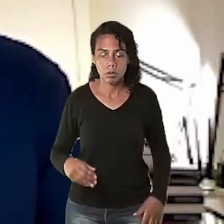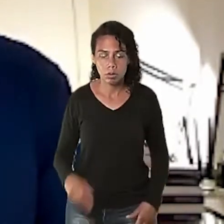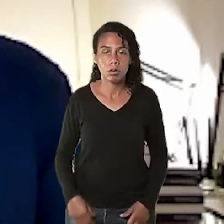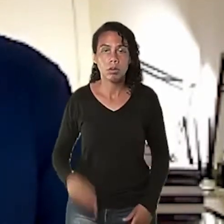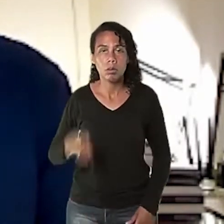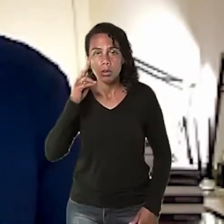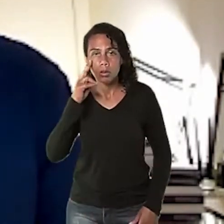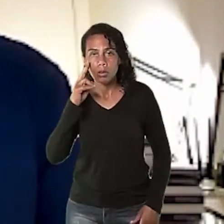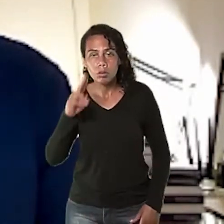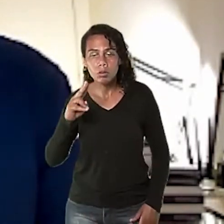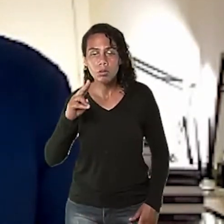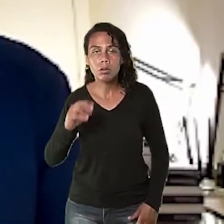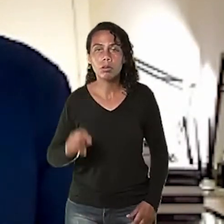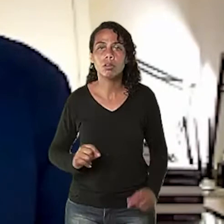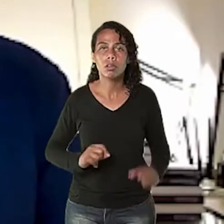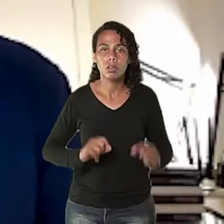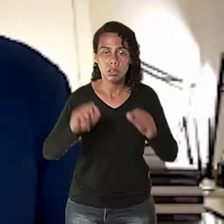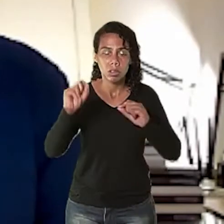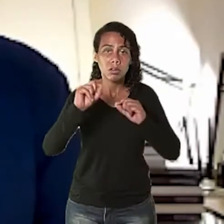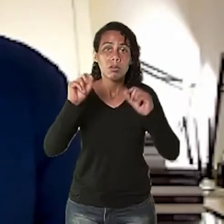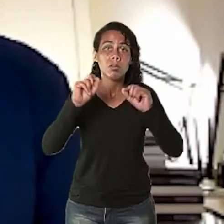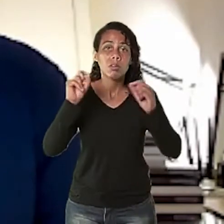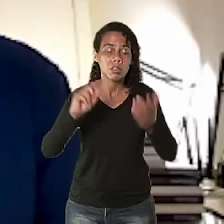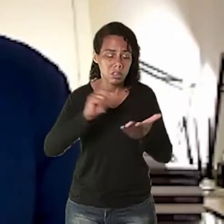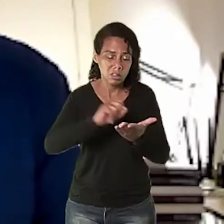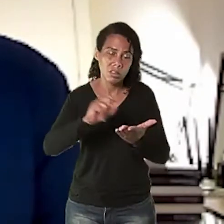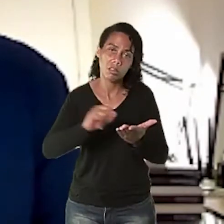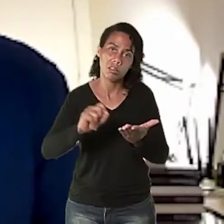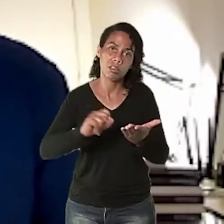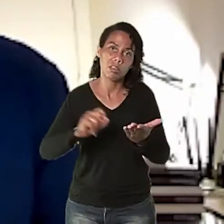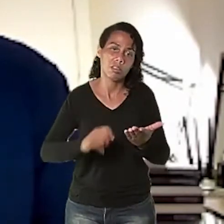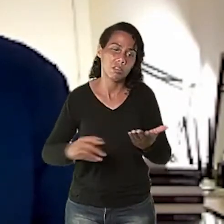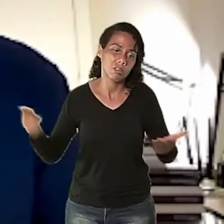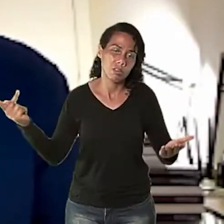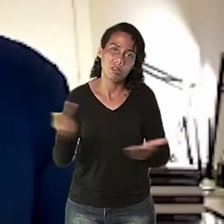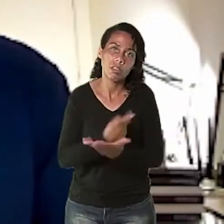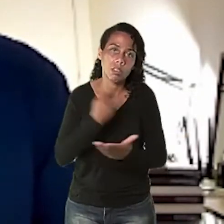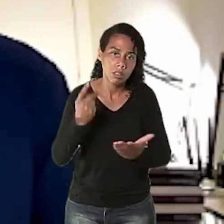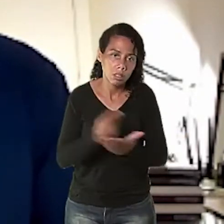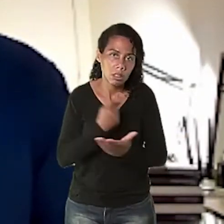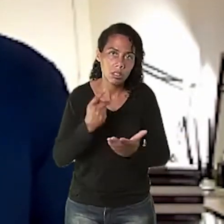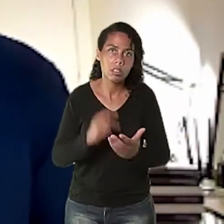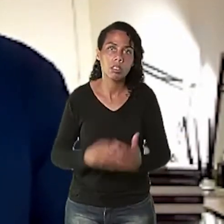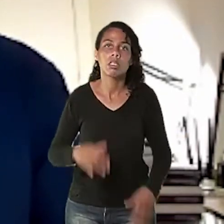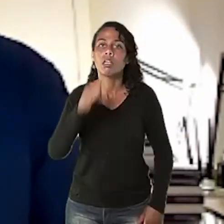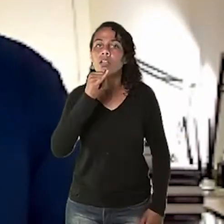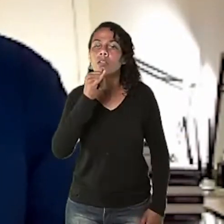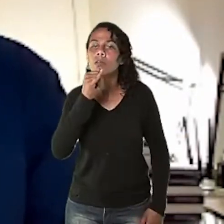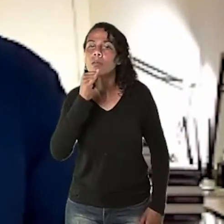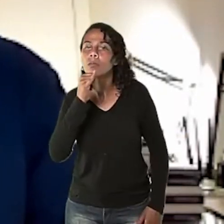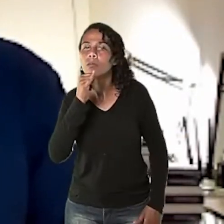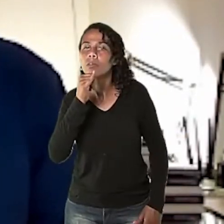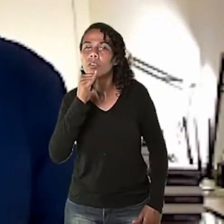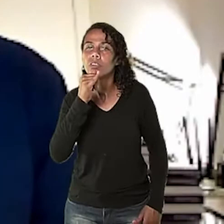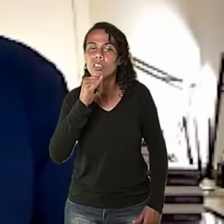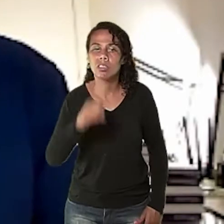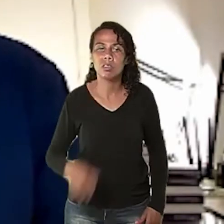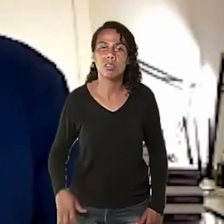as pessoas. E isso tem um lado meu que tem saudade disso, porque tinha essa possibilidade,